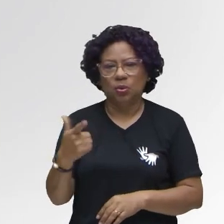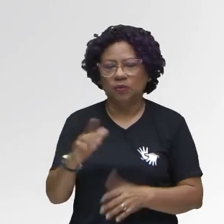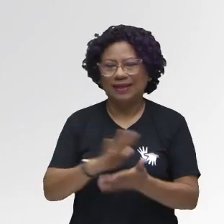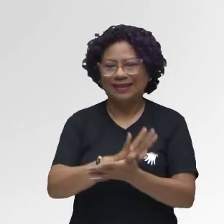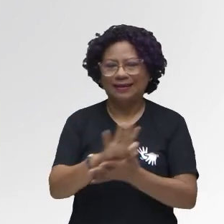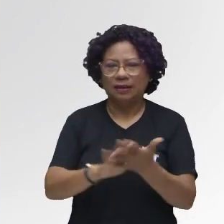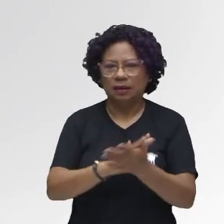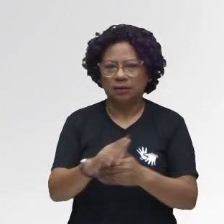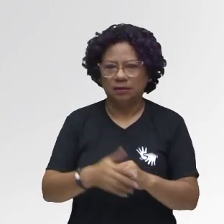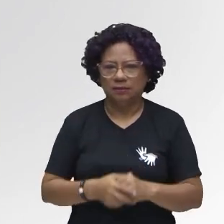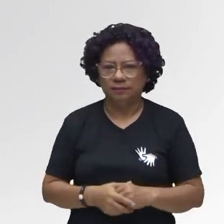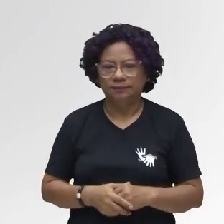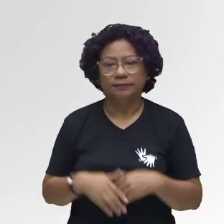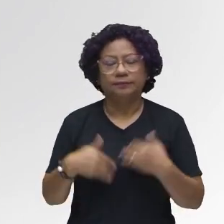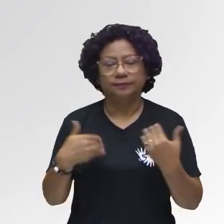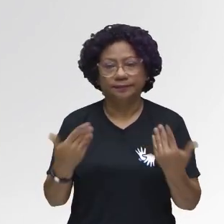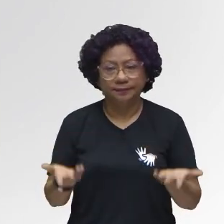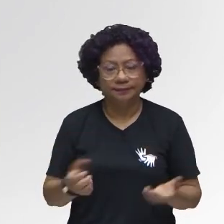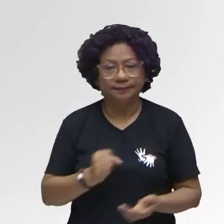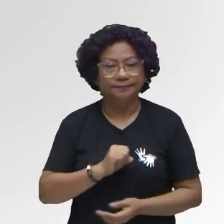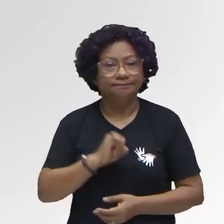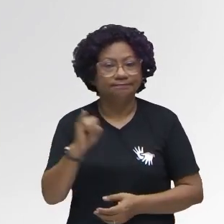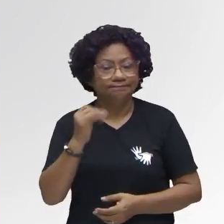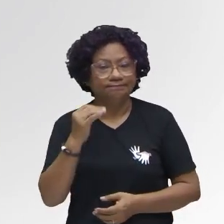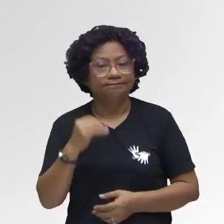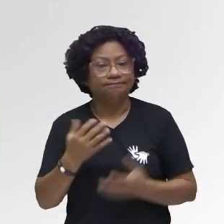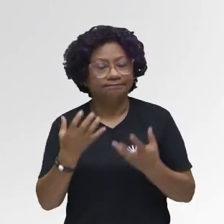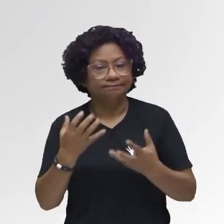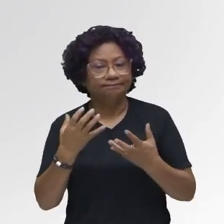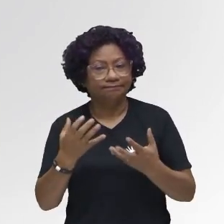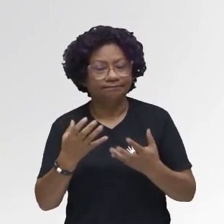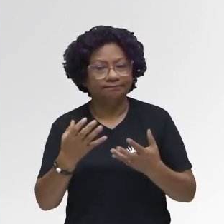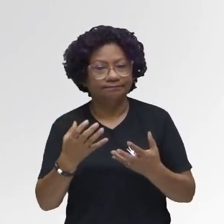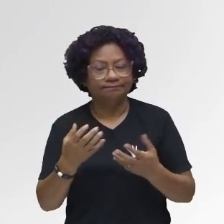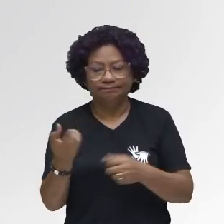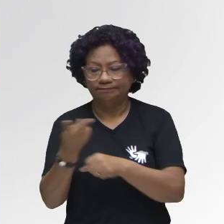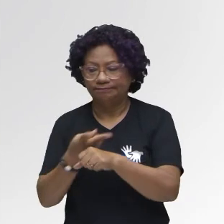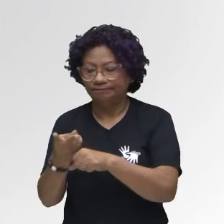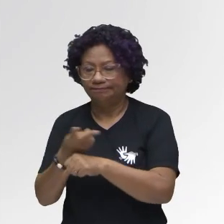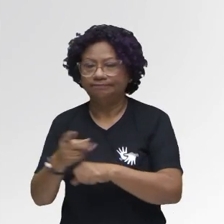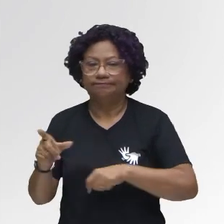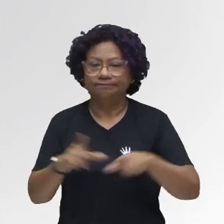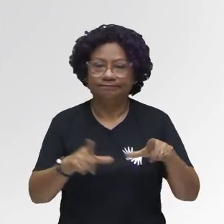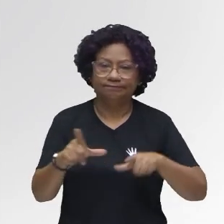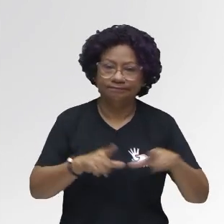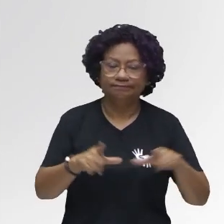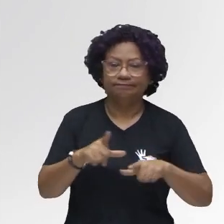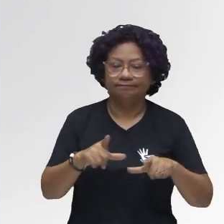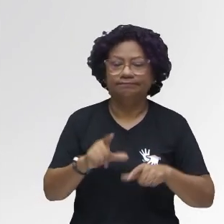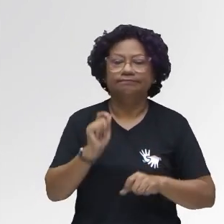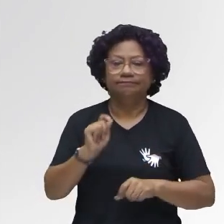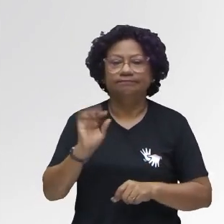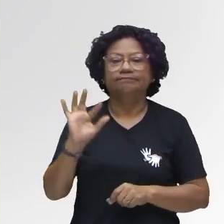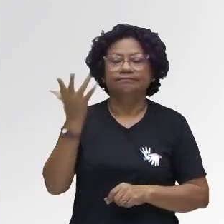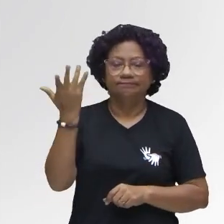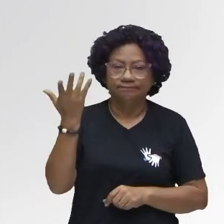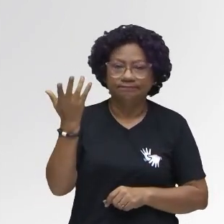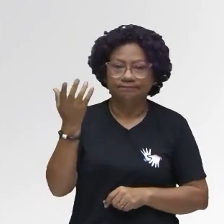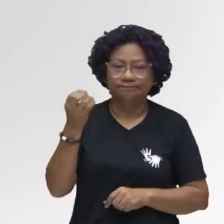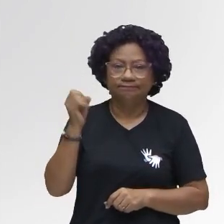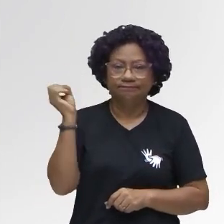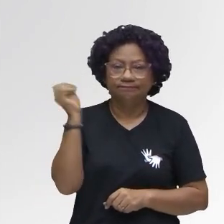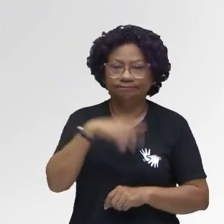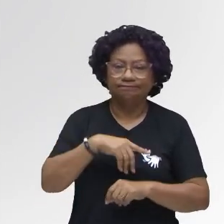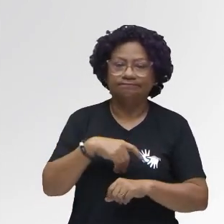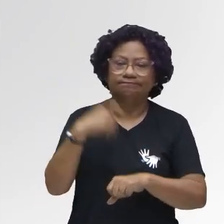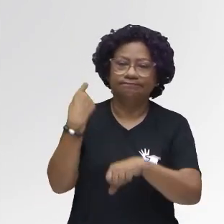de emprego vai diminuindo, porque eu já tenho muita gente trabalhando. Acaba que cria a violência urbana. Então, os crimes vão ser